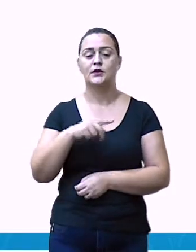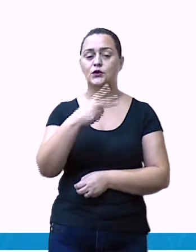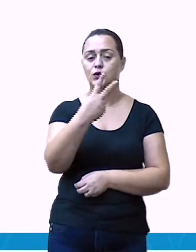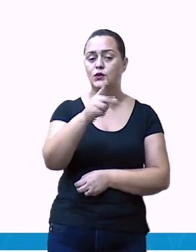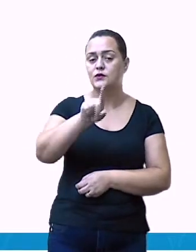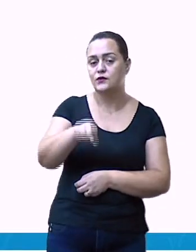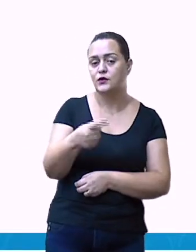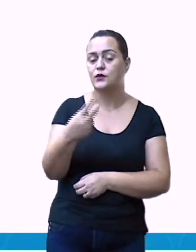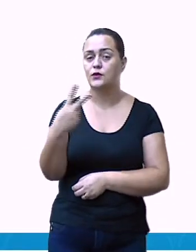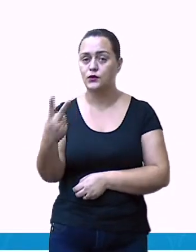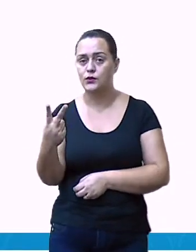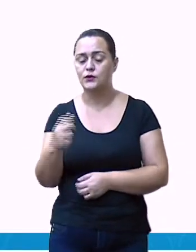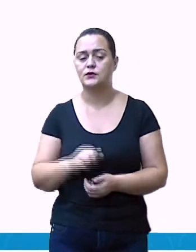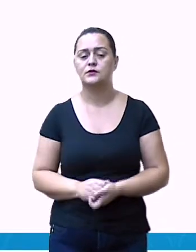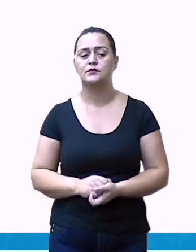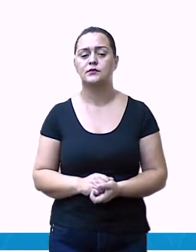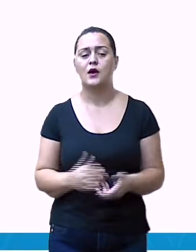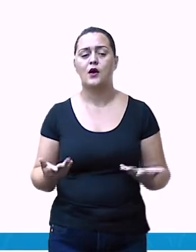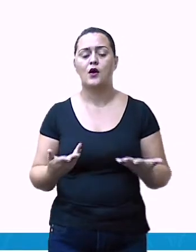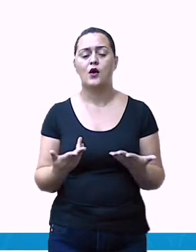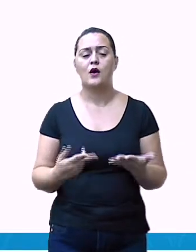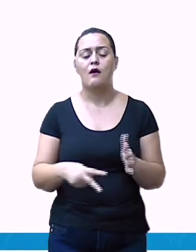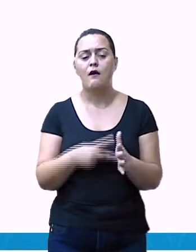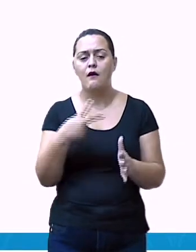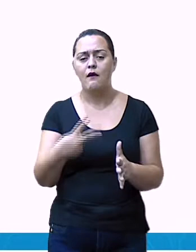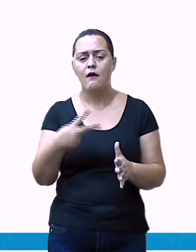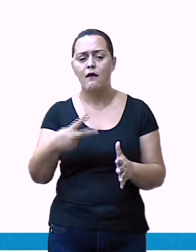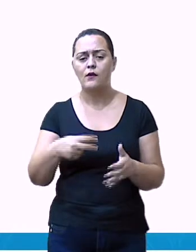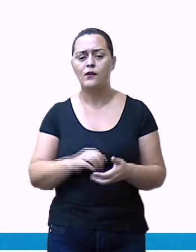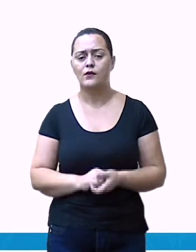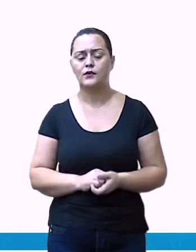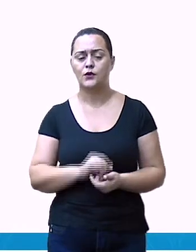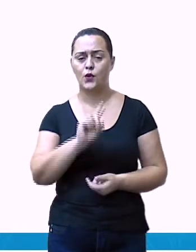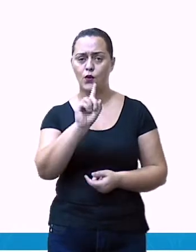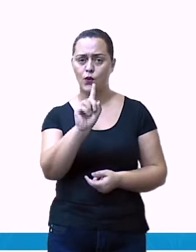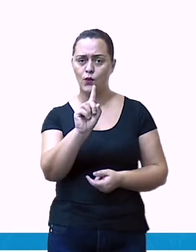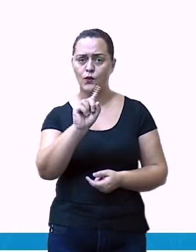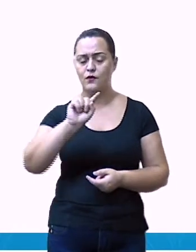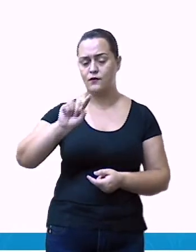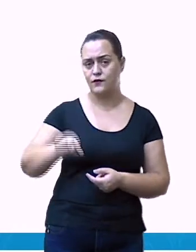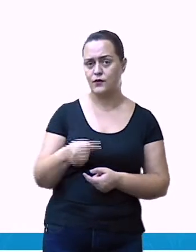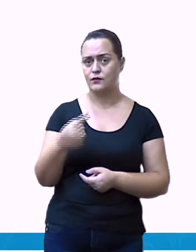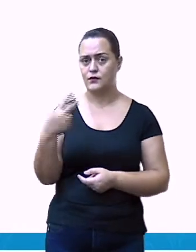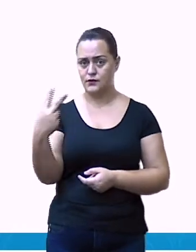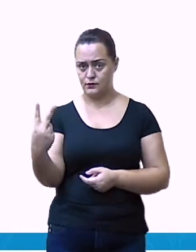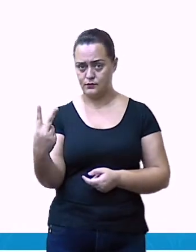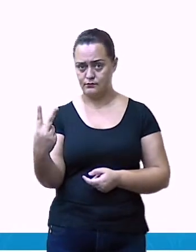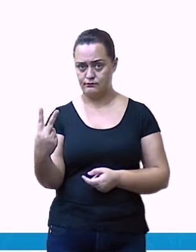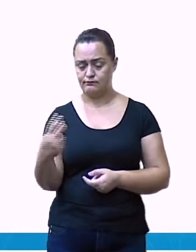pontos, ou 1 inteiro e 2 décimos. A terceira questão,